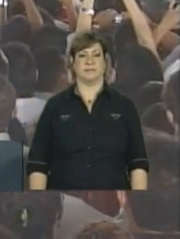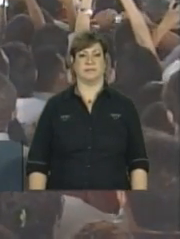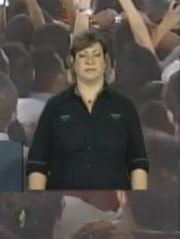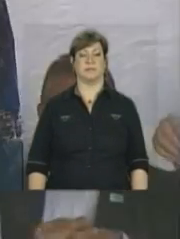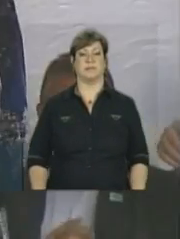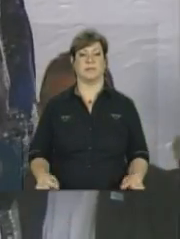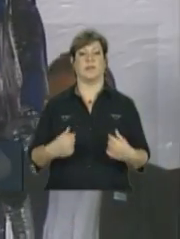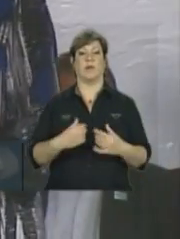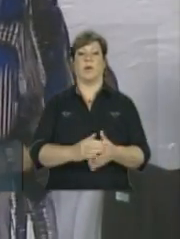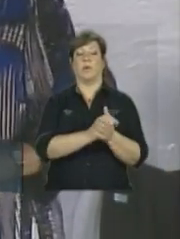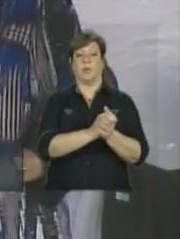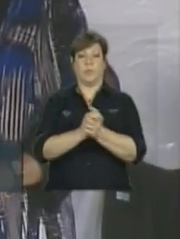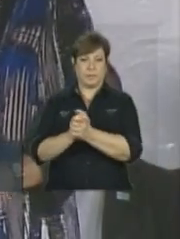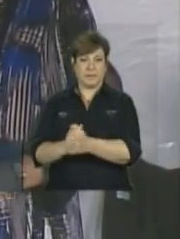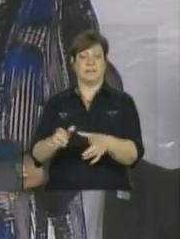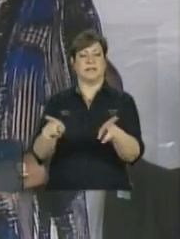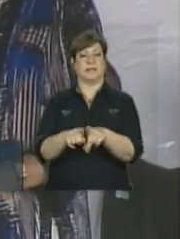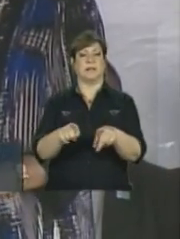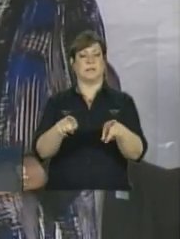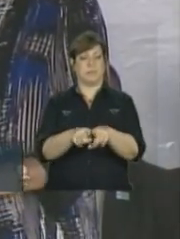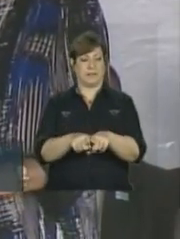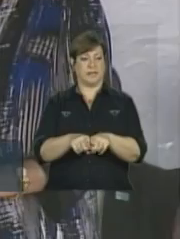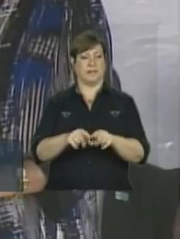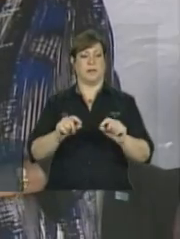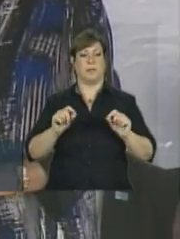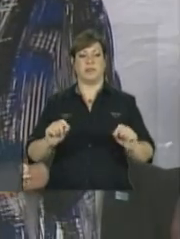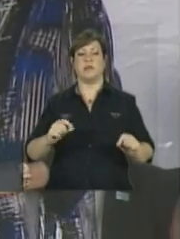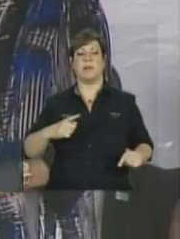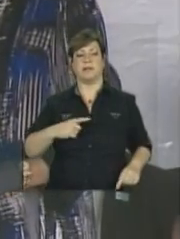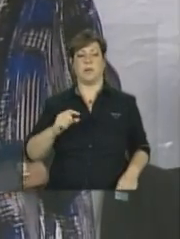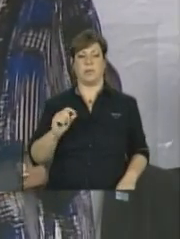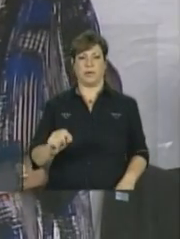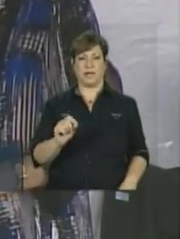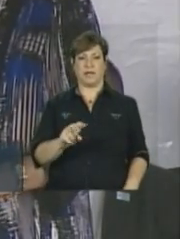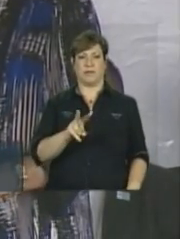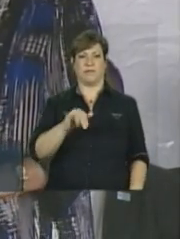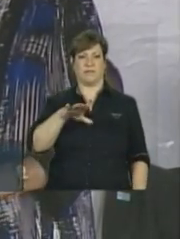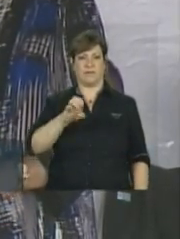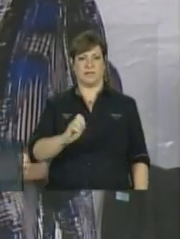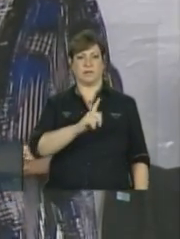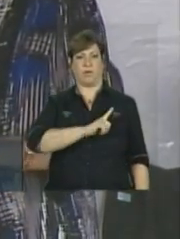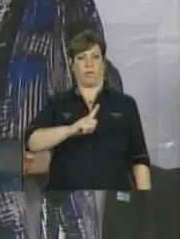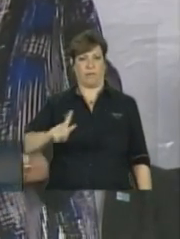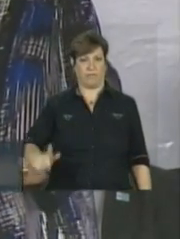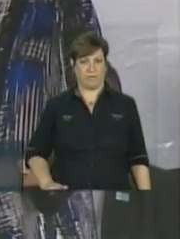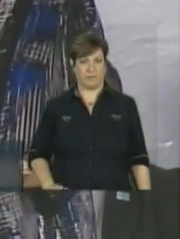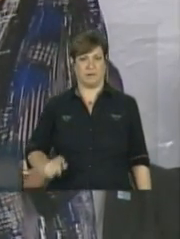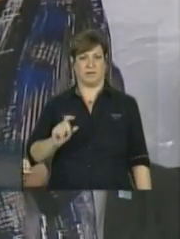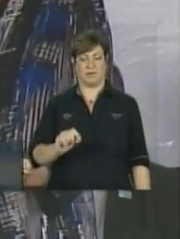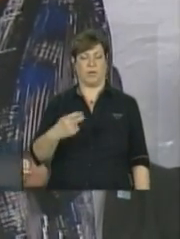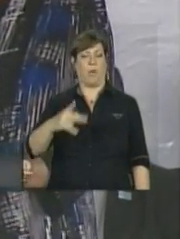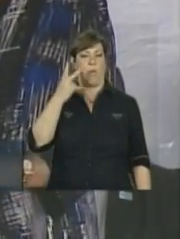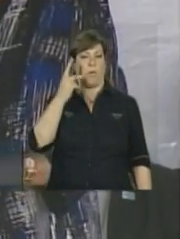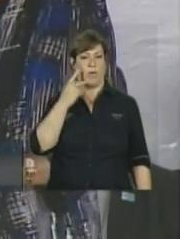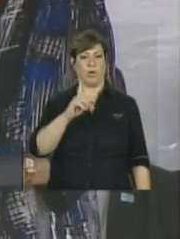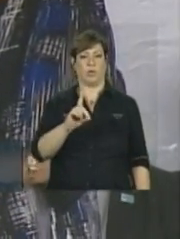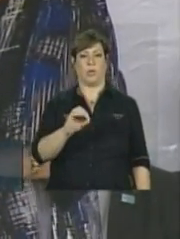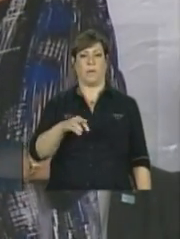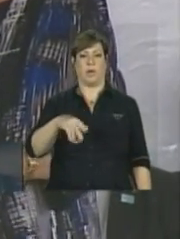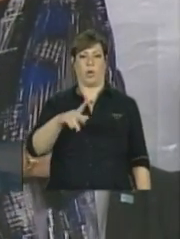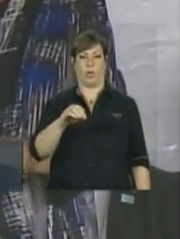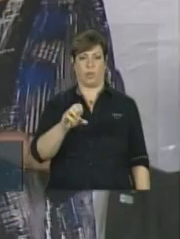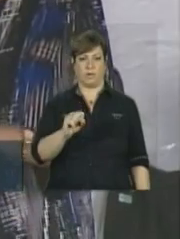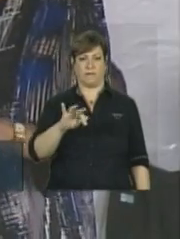Vou cumprimentar também o vice-governador do Ceará, Domingos Filho.